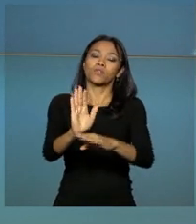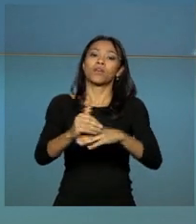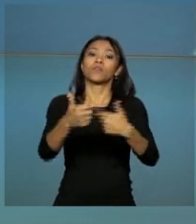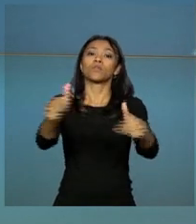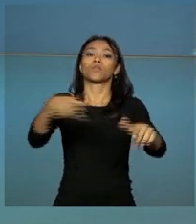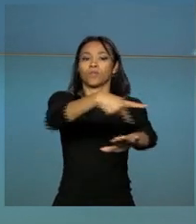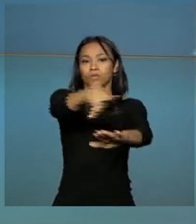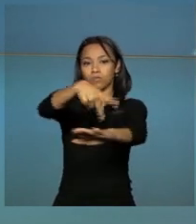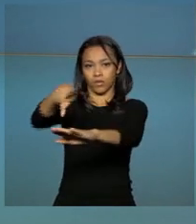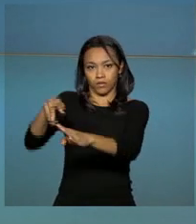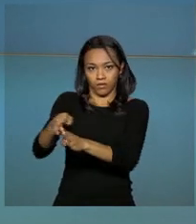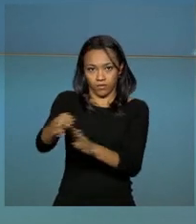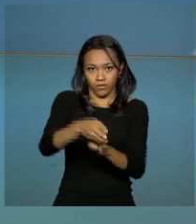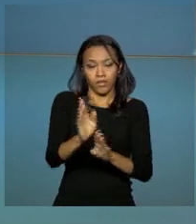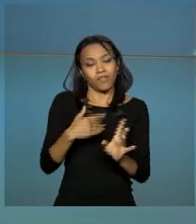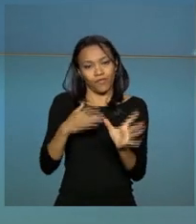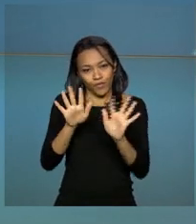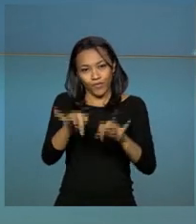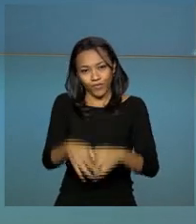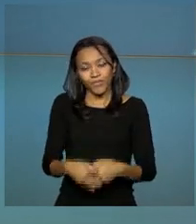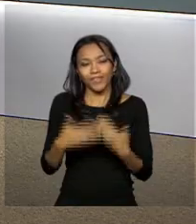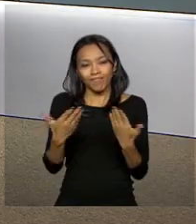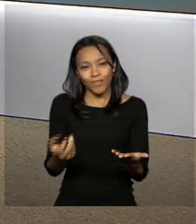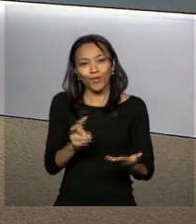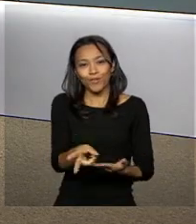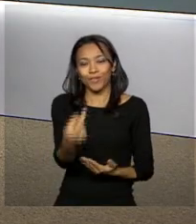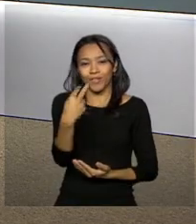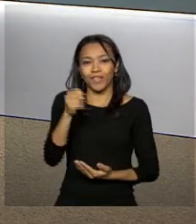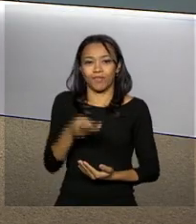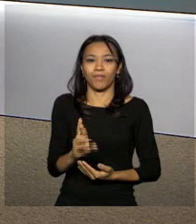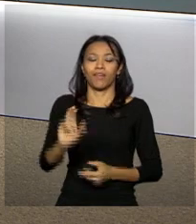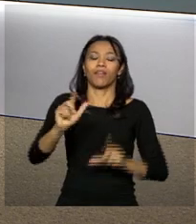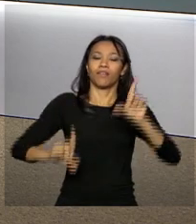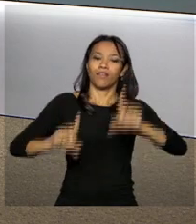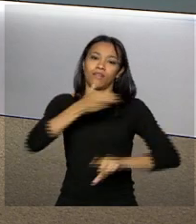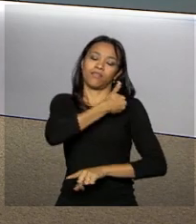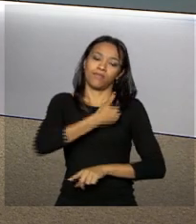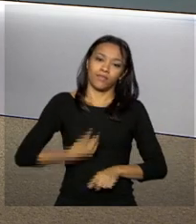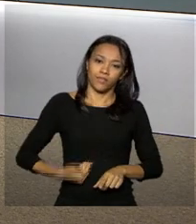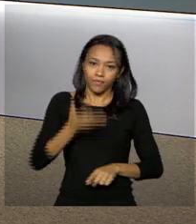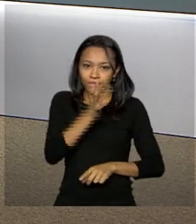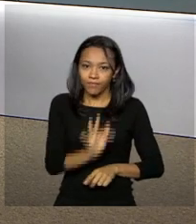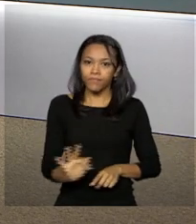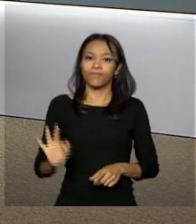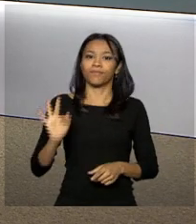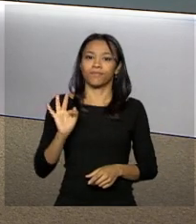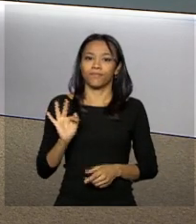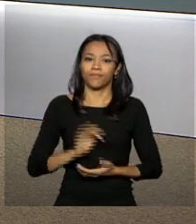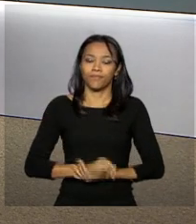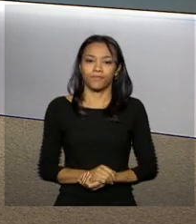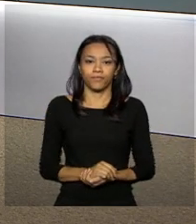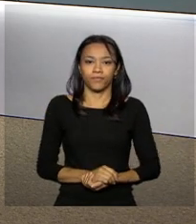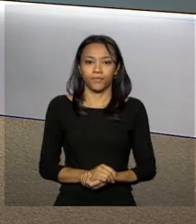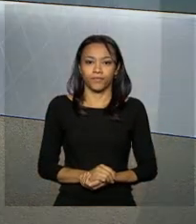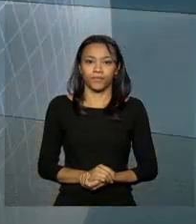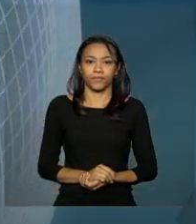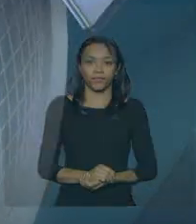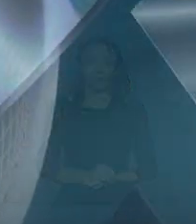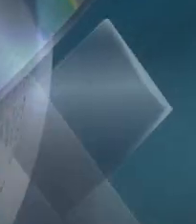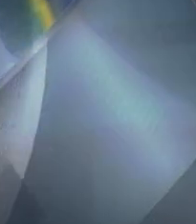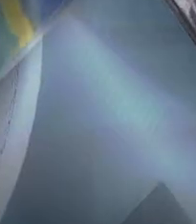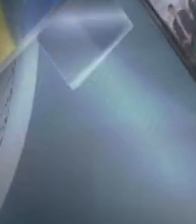próximos países. Nós encerramos aqui essa transmissão. Continue com a gente, NBR, a TV do Governo Federal.